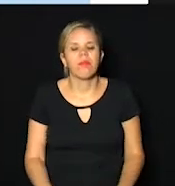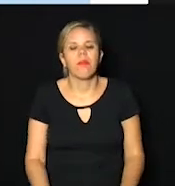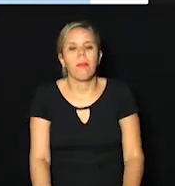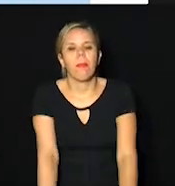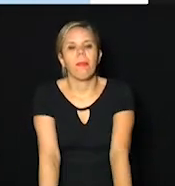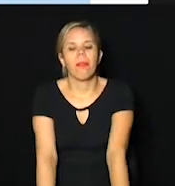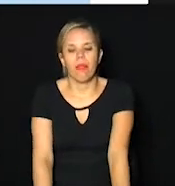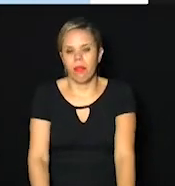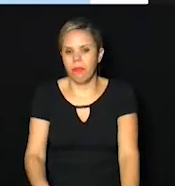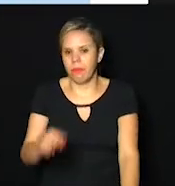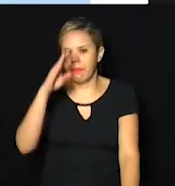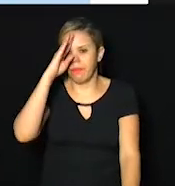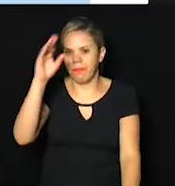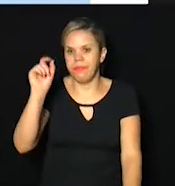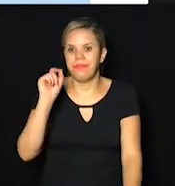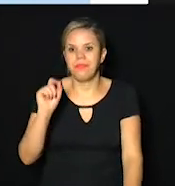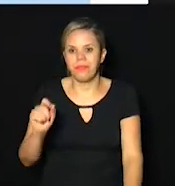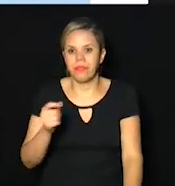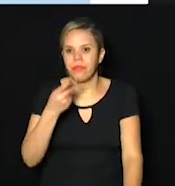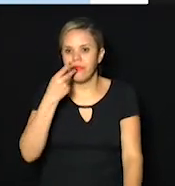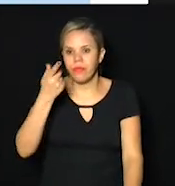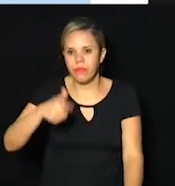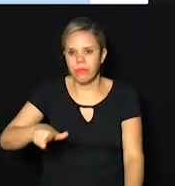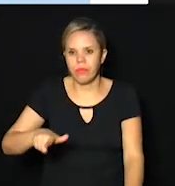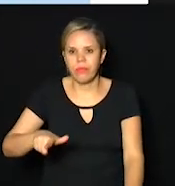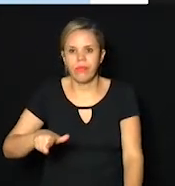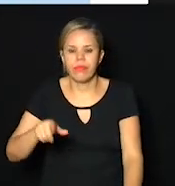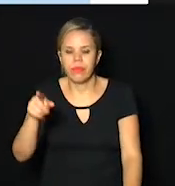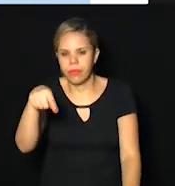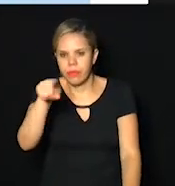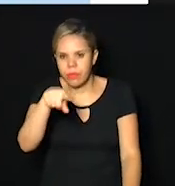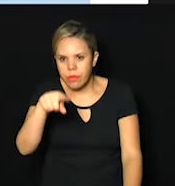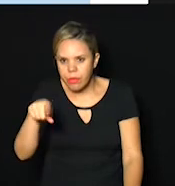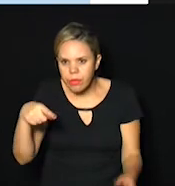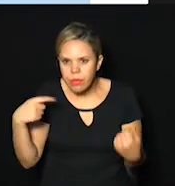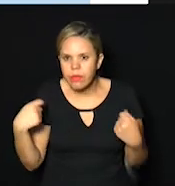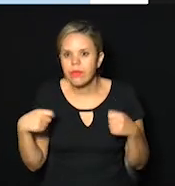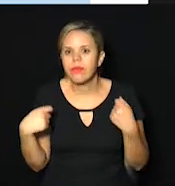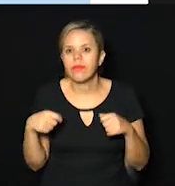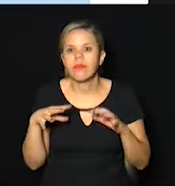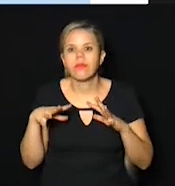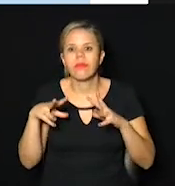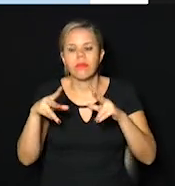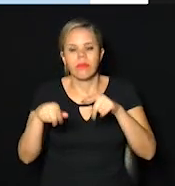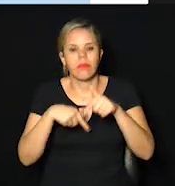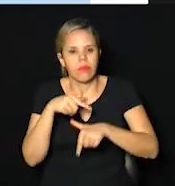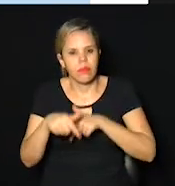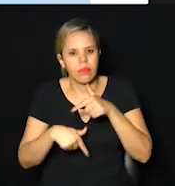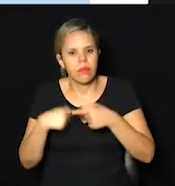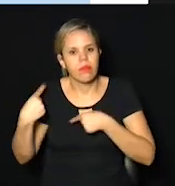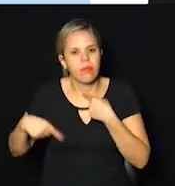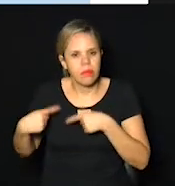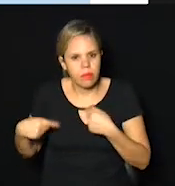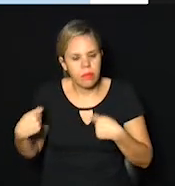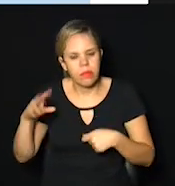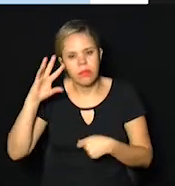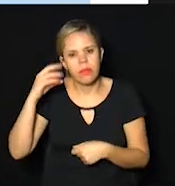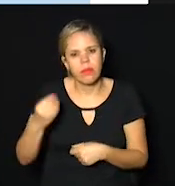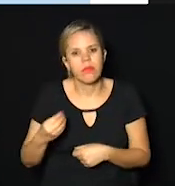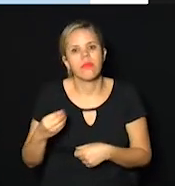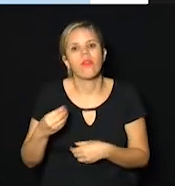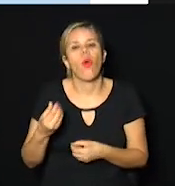coisa fundamental, e que eu repito aqui, é que vocês precisam, todo mundo que trabalha com política, precisa entender as